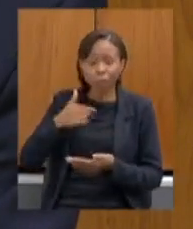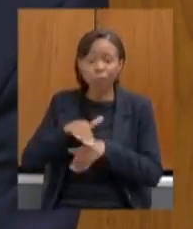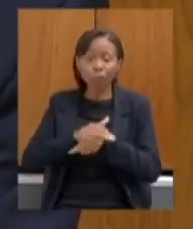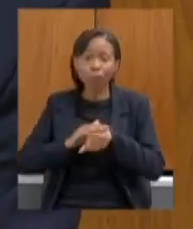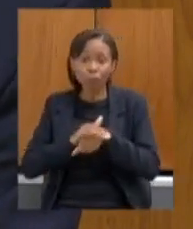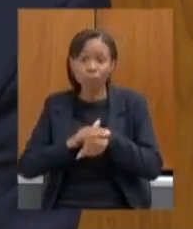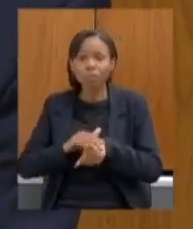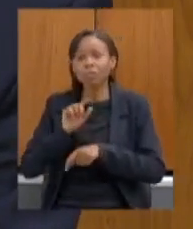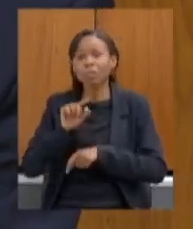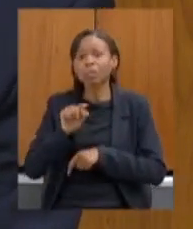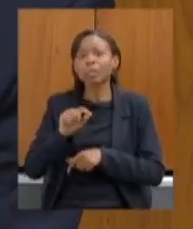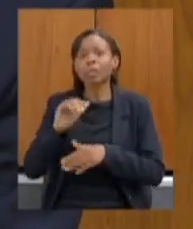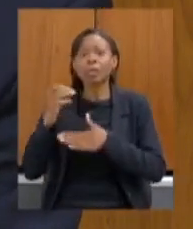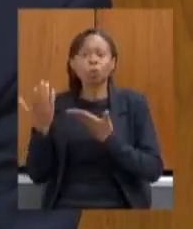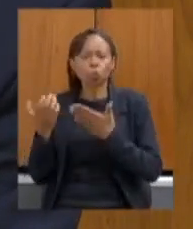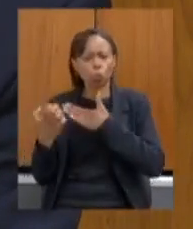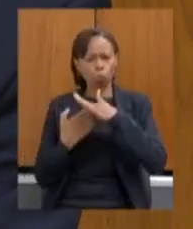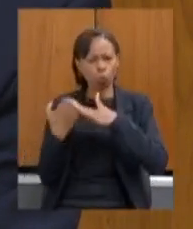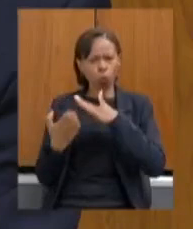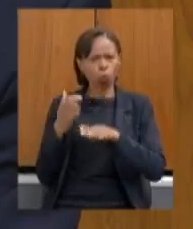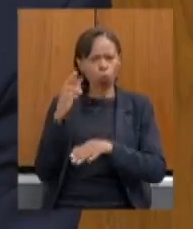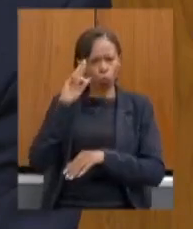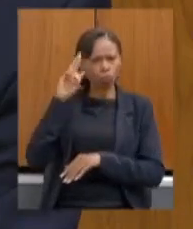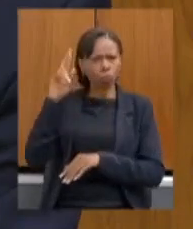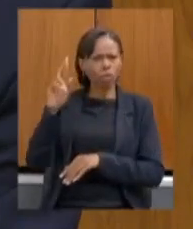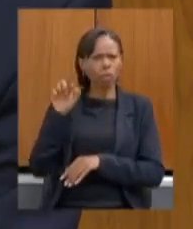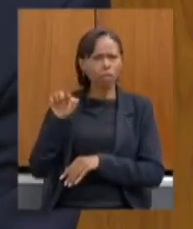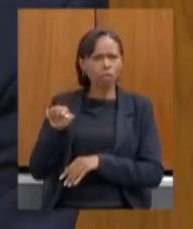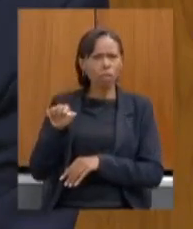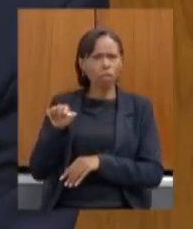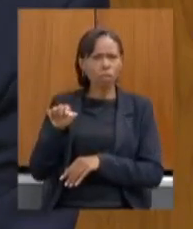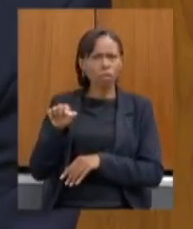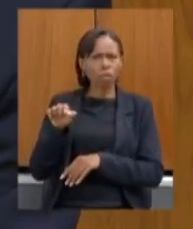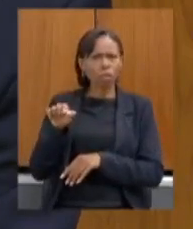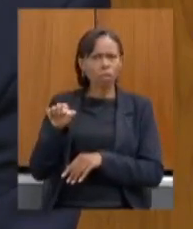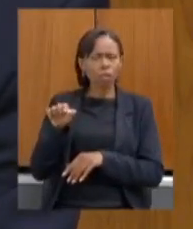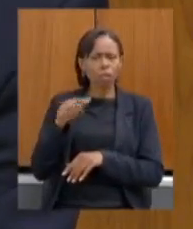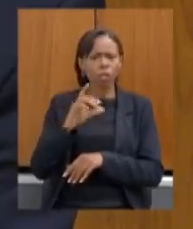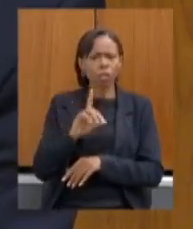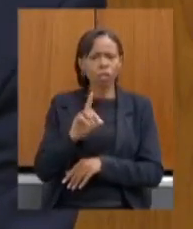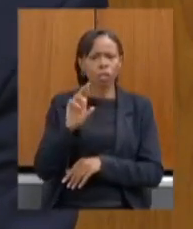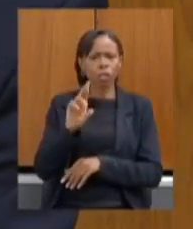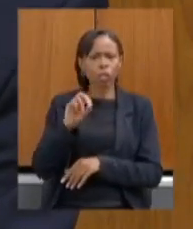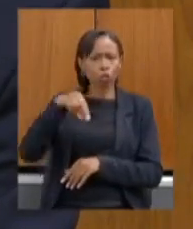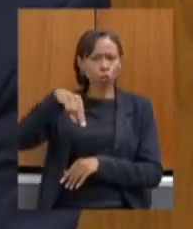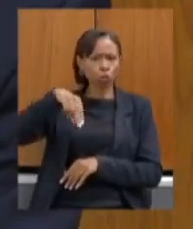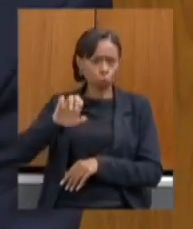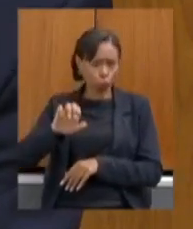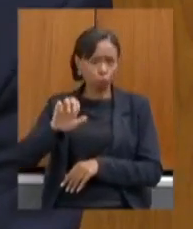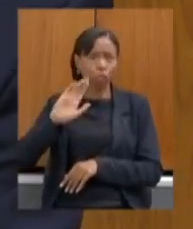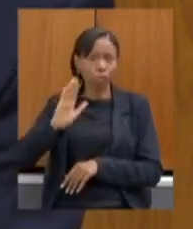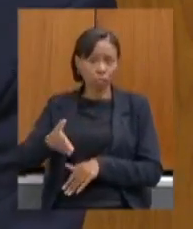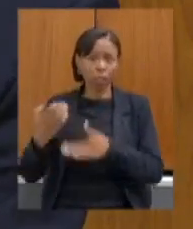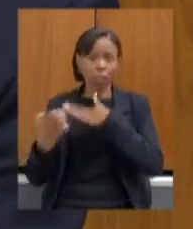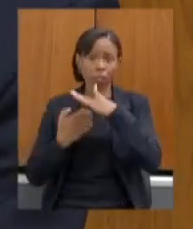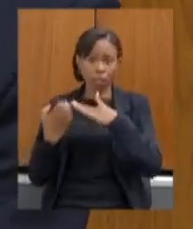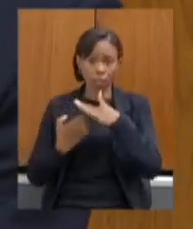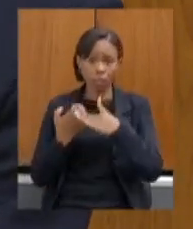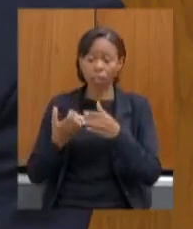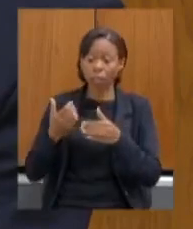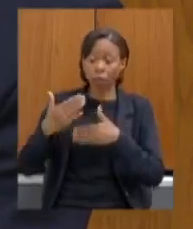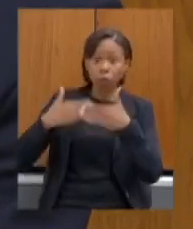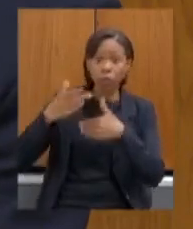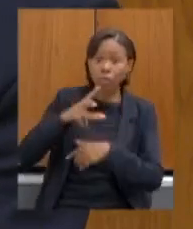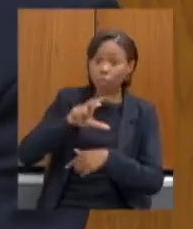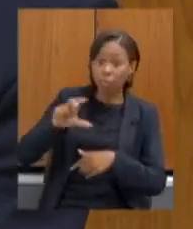empresário que já é uma empresa de hidrômetros lá na cidade de Bocaiúva, que já gera 500 empregos, comprou